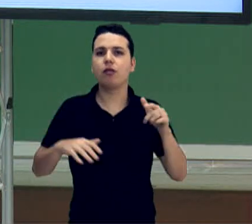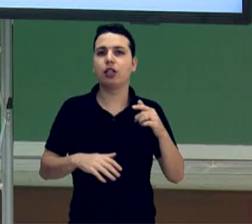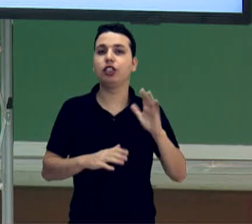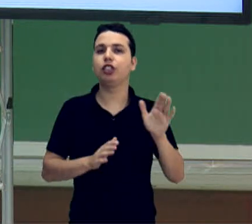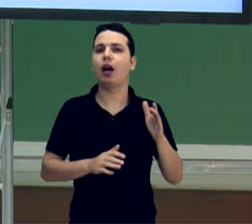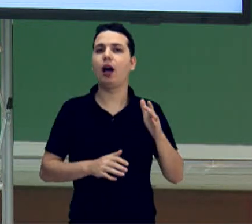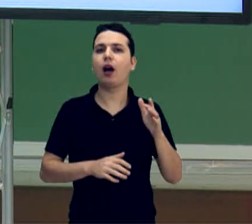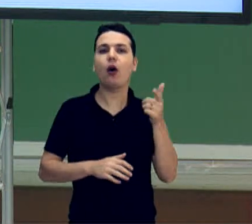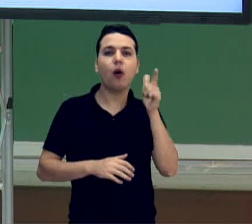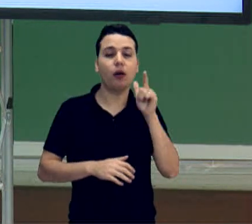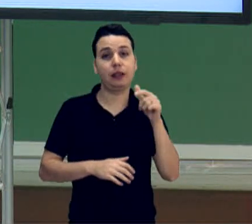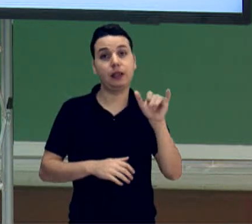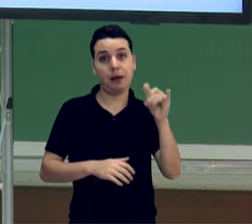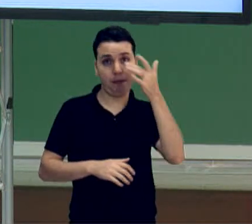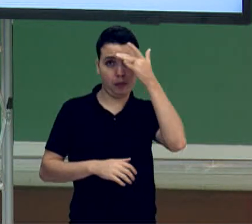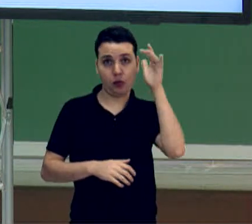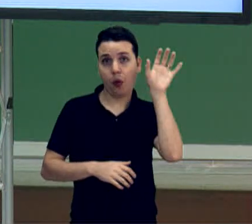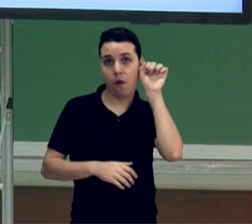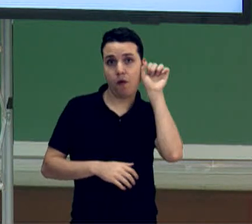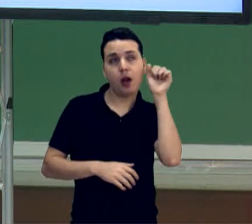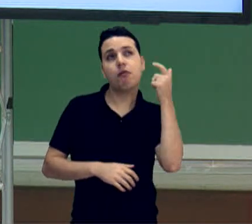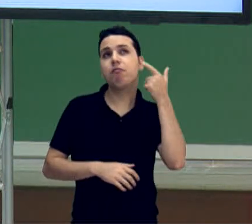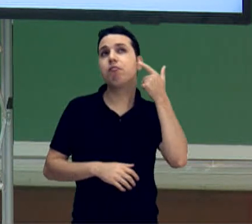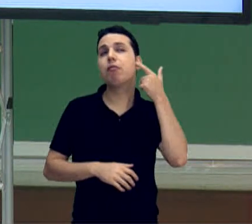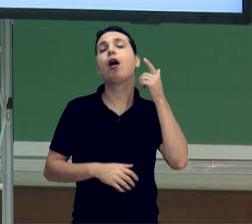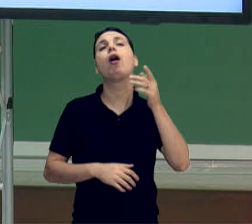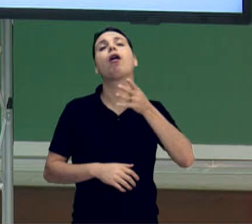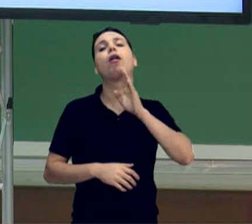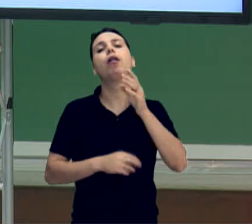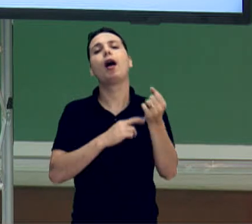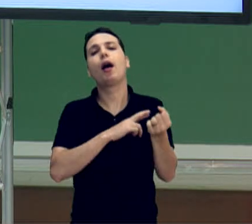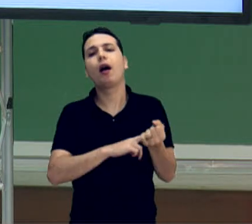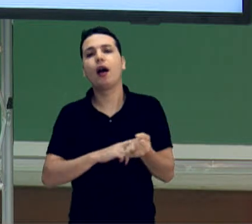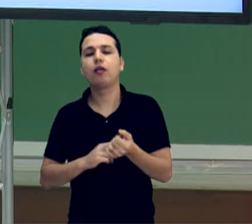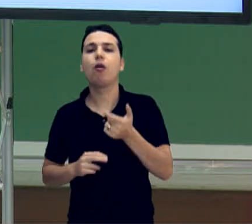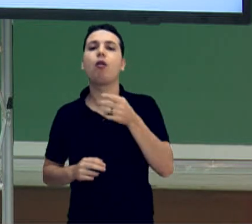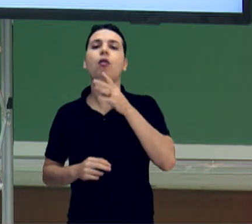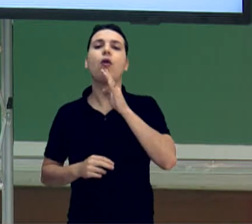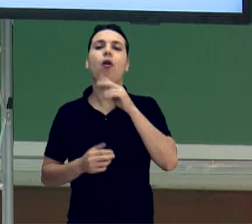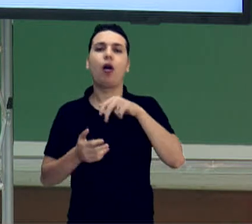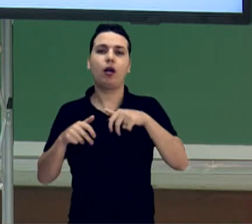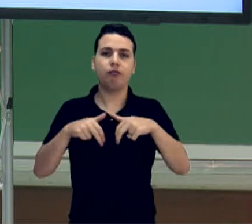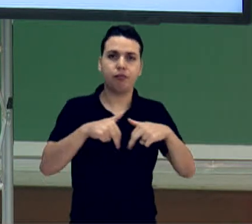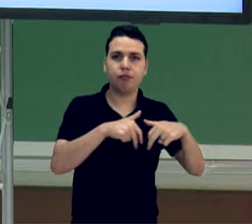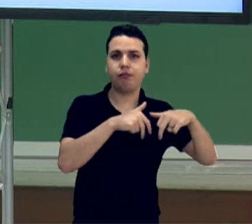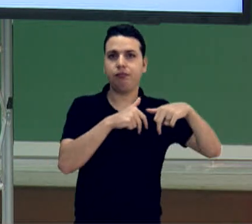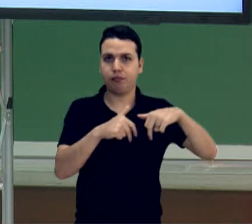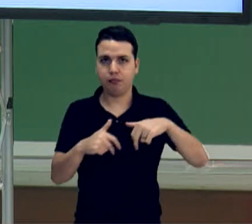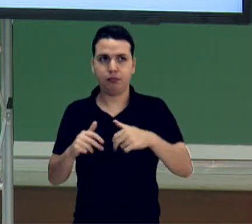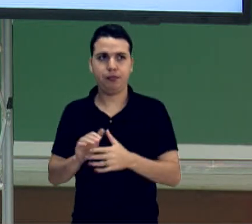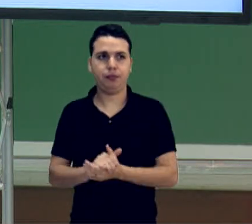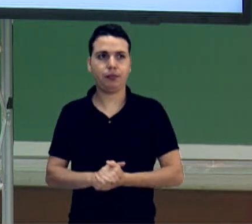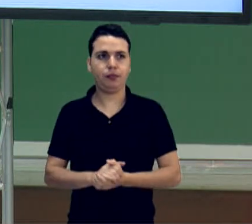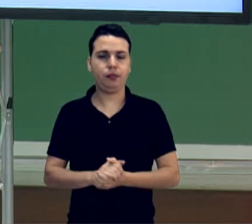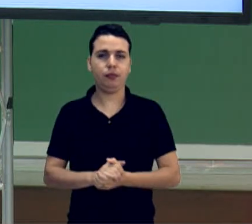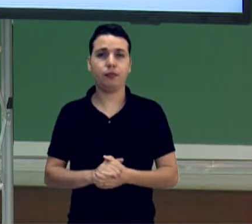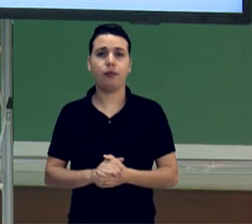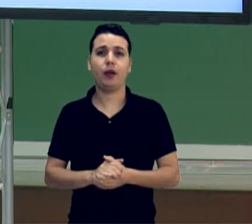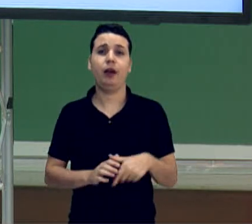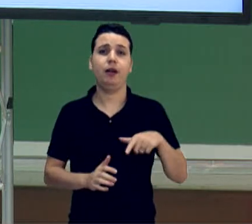já escuta a música, já identifica o ritmo, já sabe que passos que são, né, como fazer. E aí tem pessoas